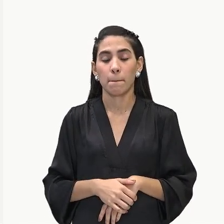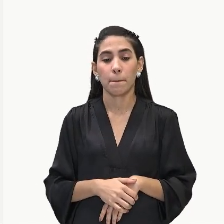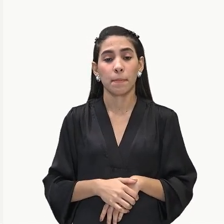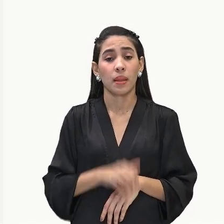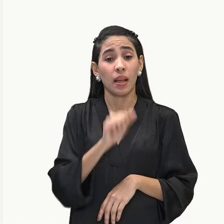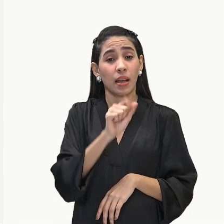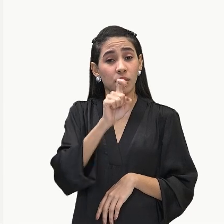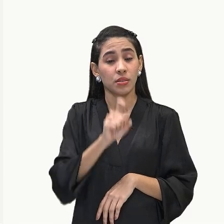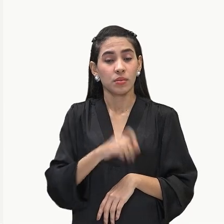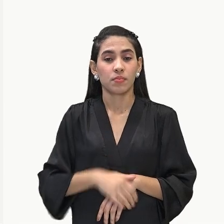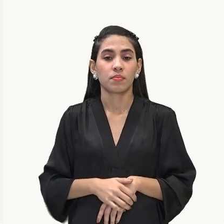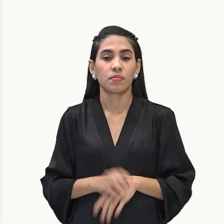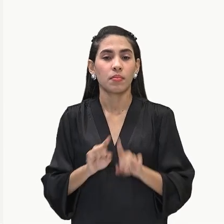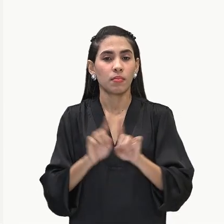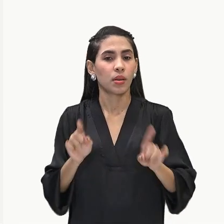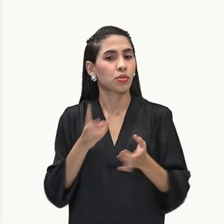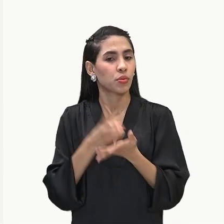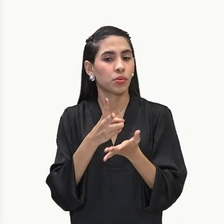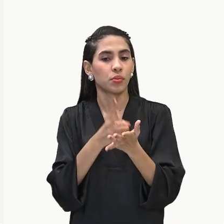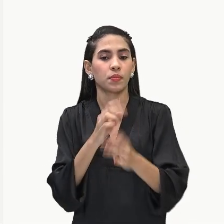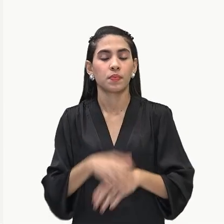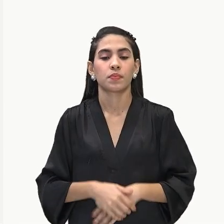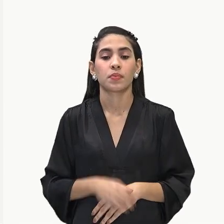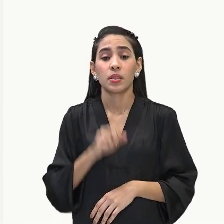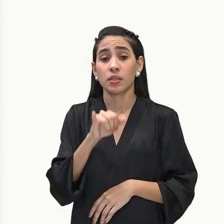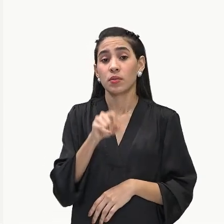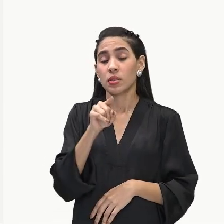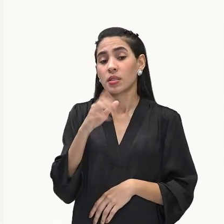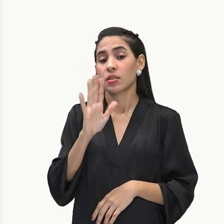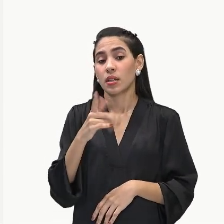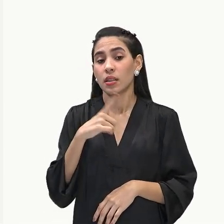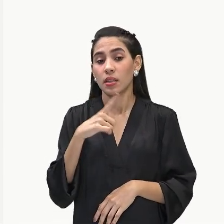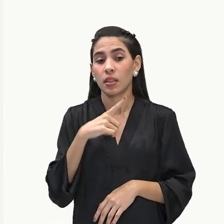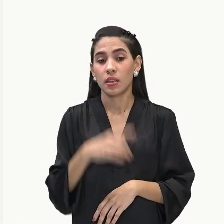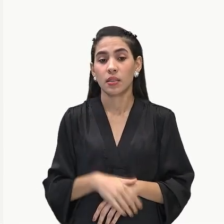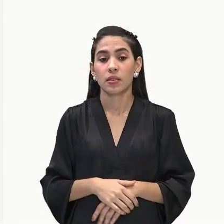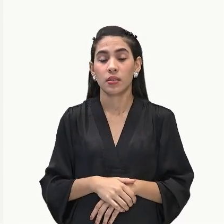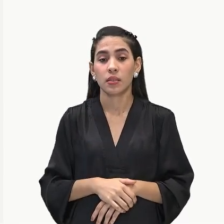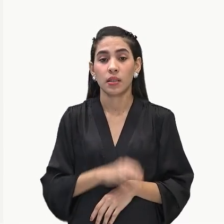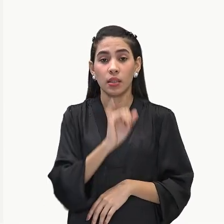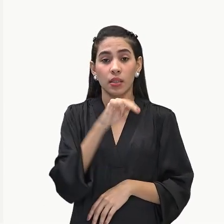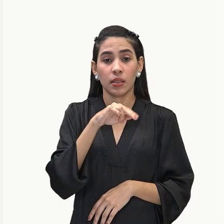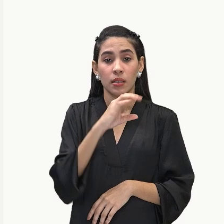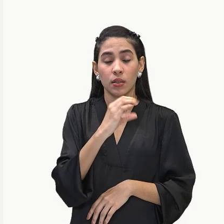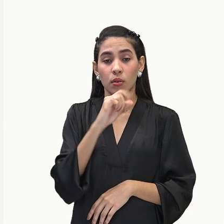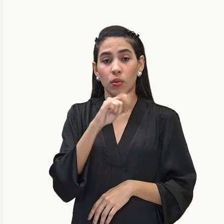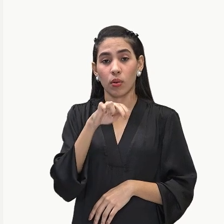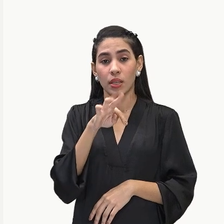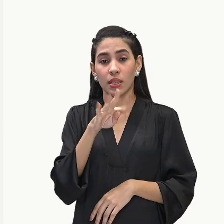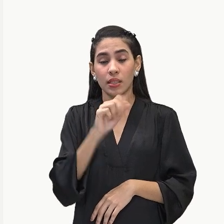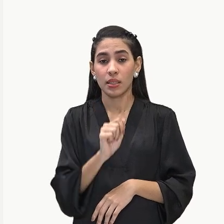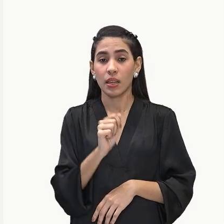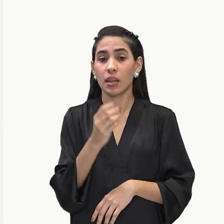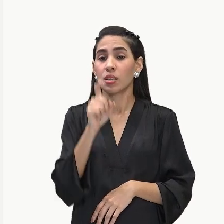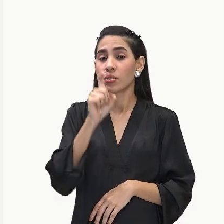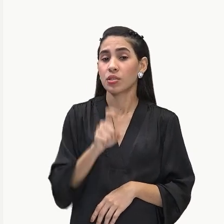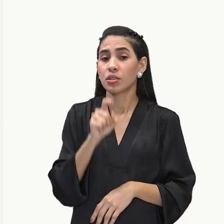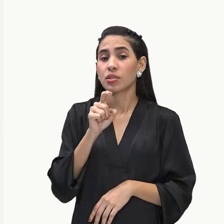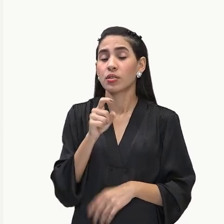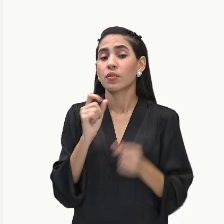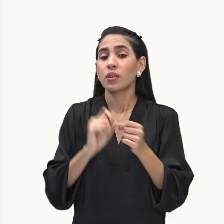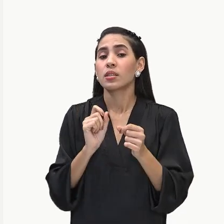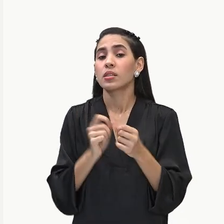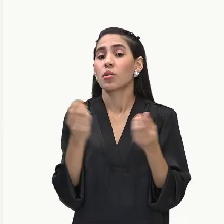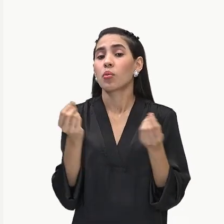x, mas nós vamos avançar. Se você já tem aí o valor da incógnita x, o que é que você vai fazer